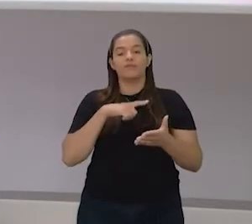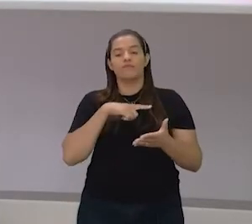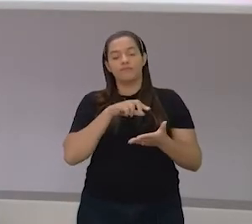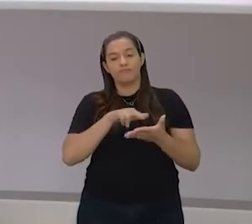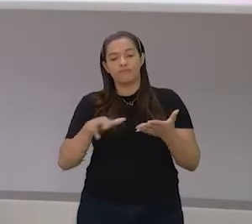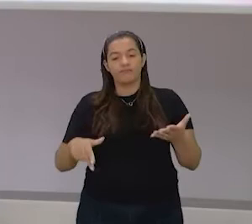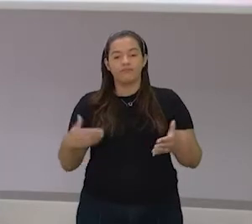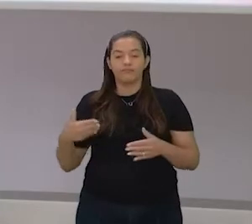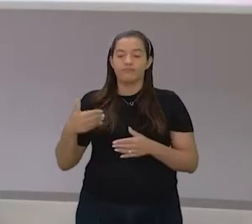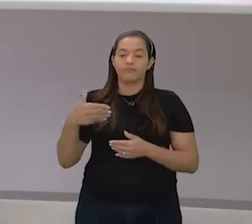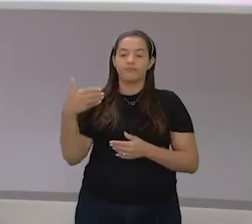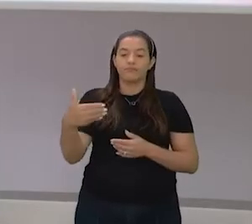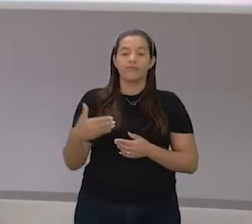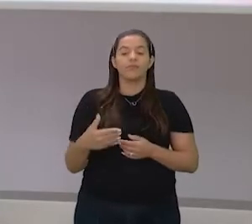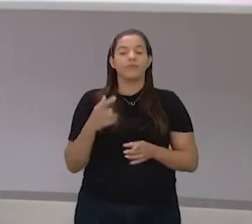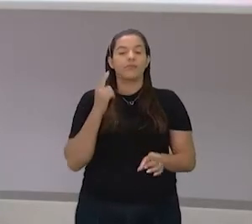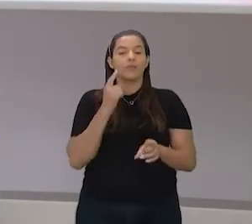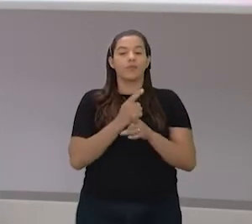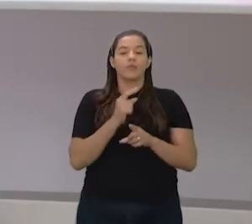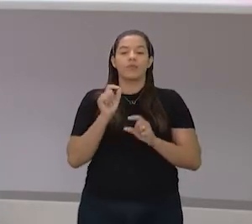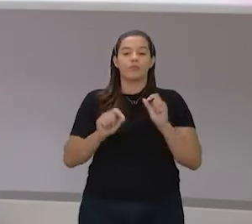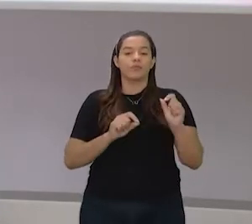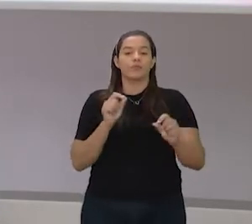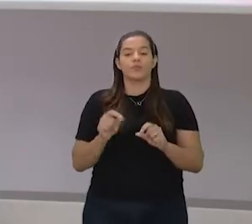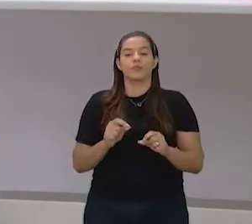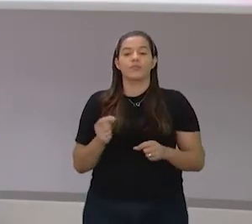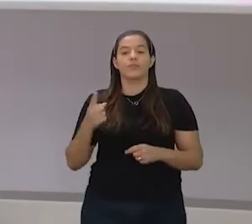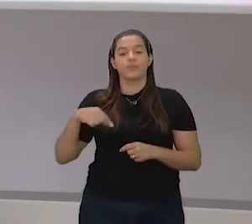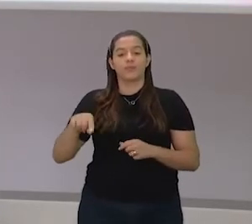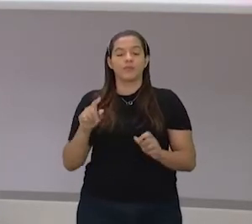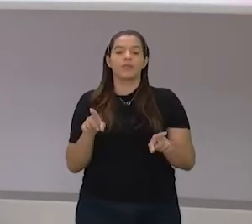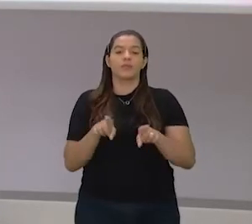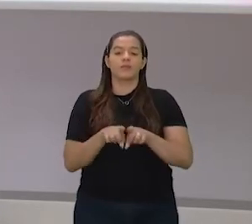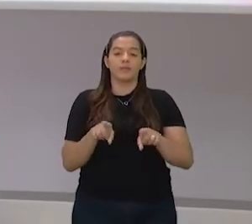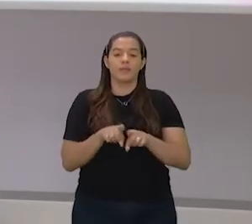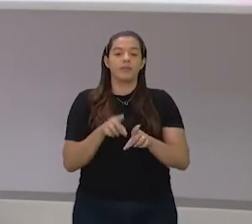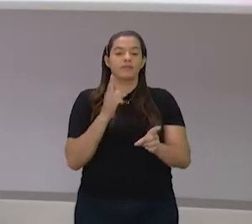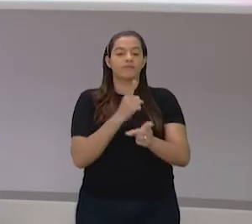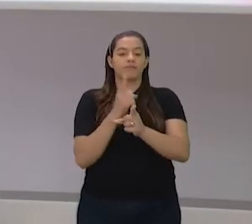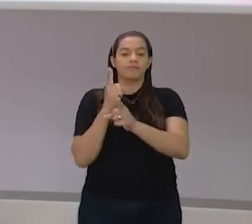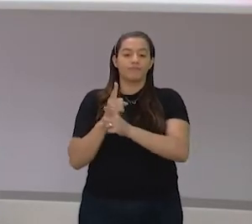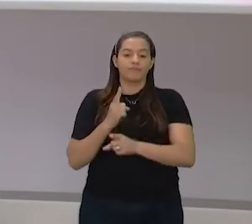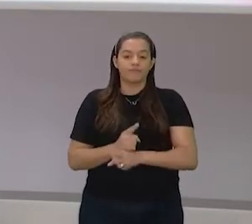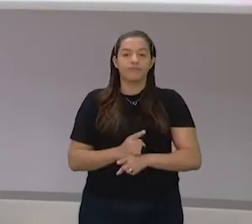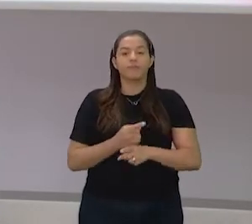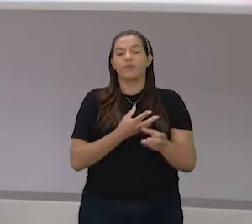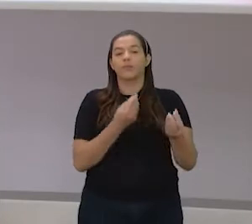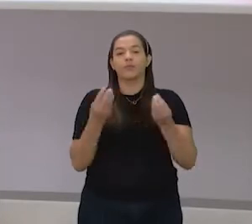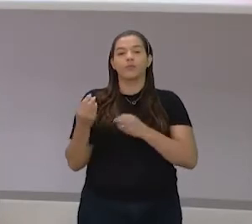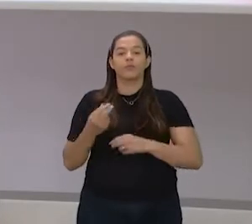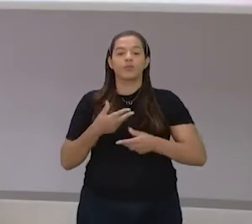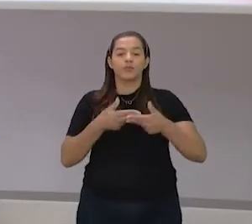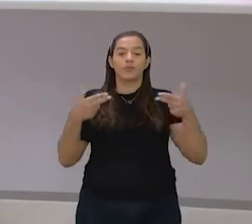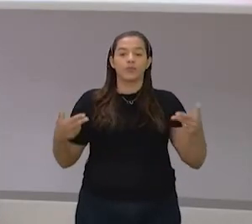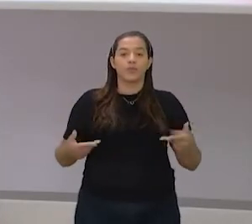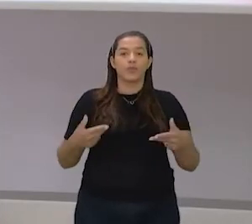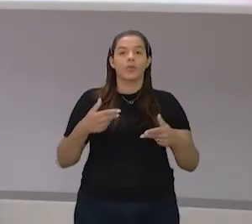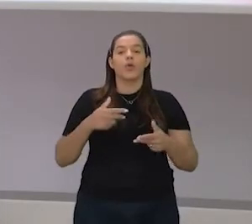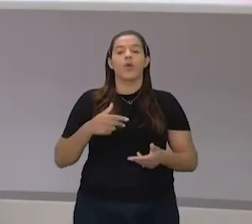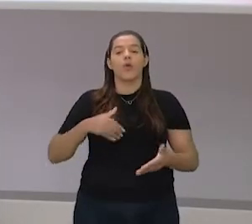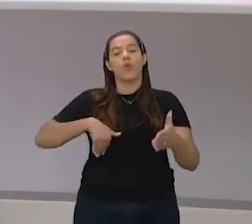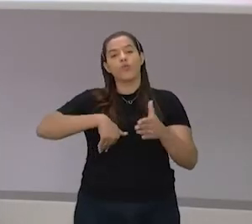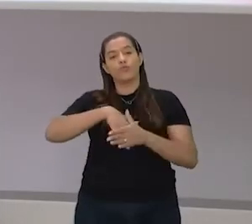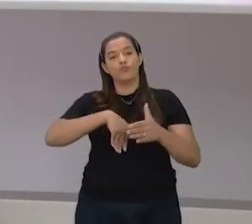sempre encontrei, eu encontrei, assim como eles também encontram, muita questão. O futebol tem